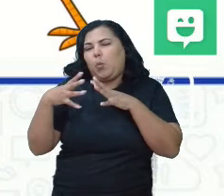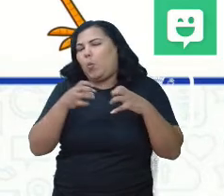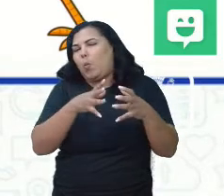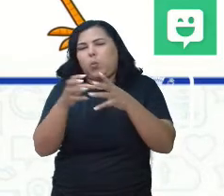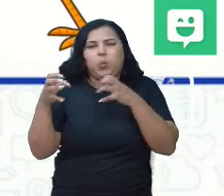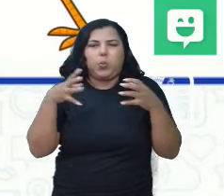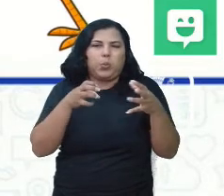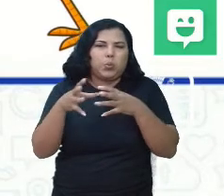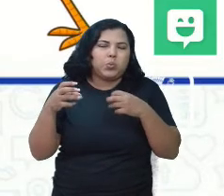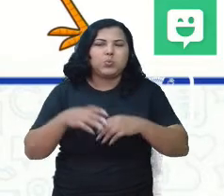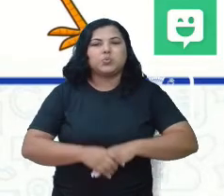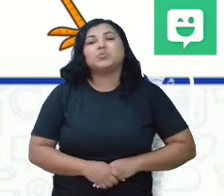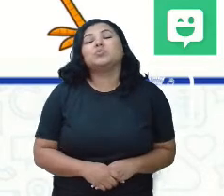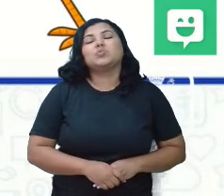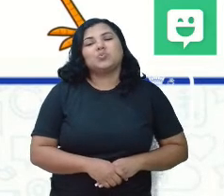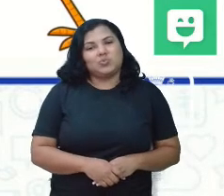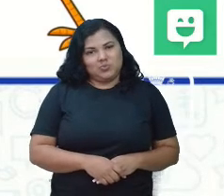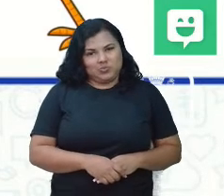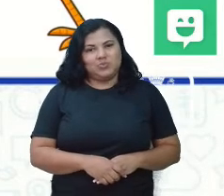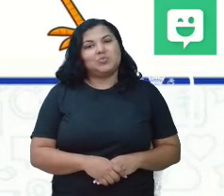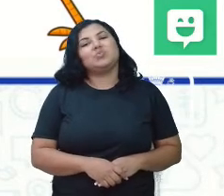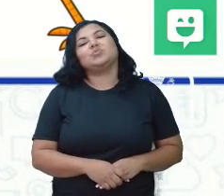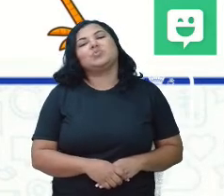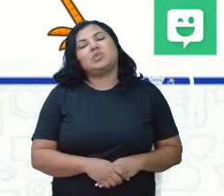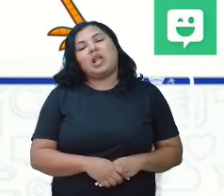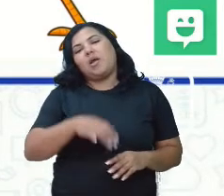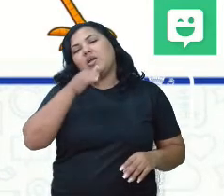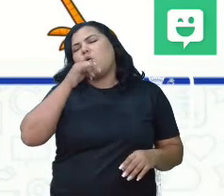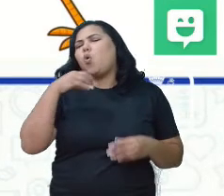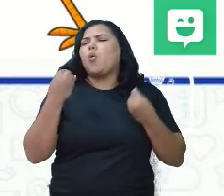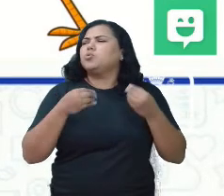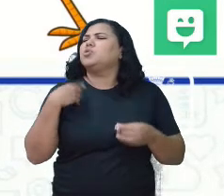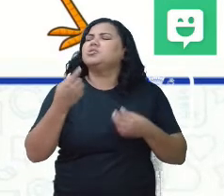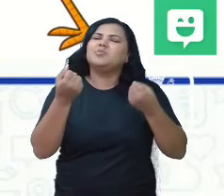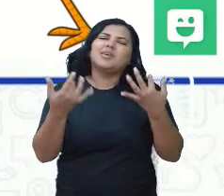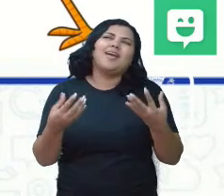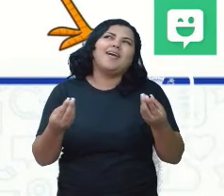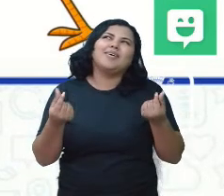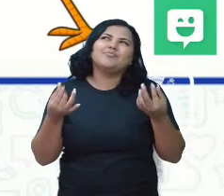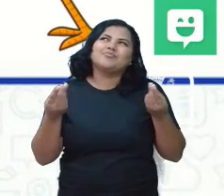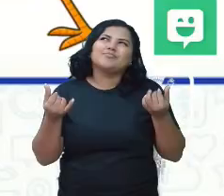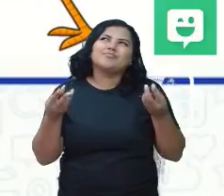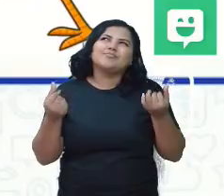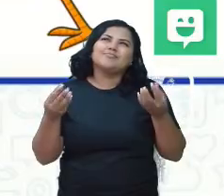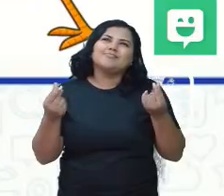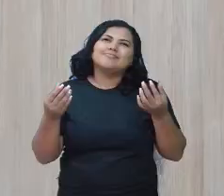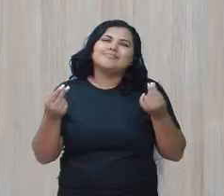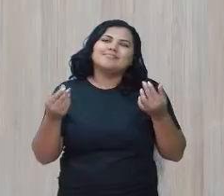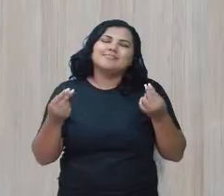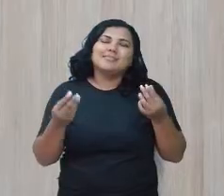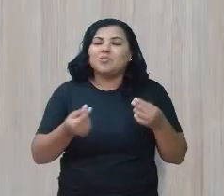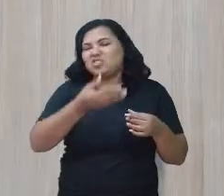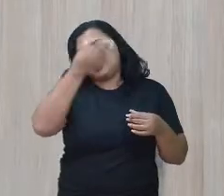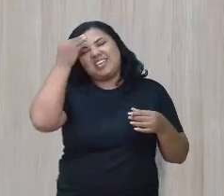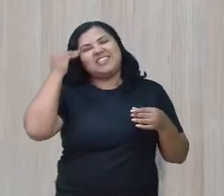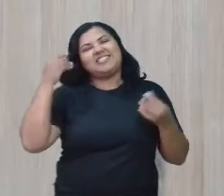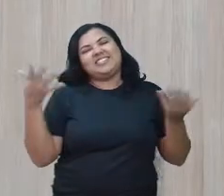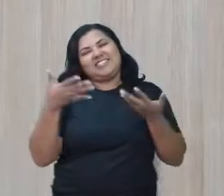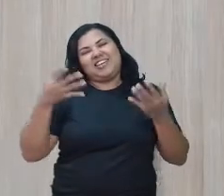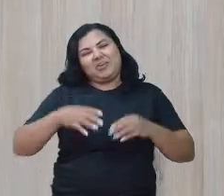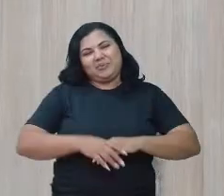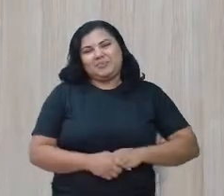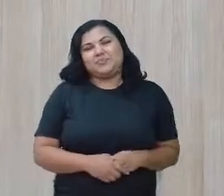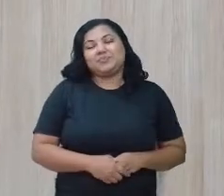confusão, sabe? Uma coisa assim, como é que a gente chama na vida real? Eu esqueci agora, depois que minha memória não anda grande